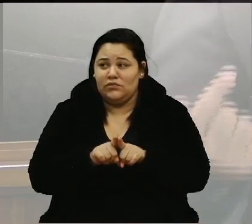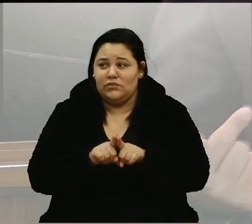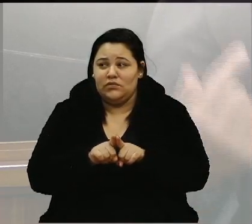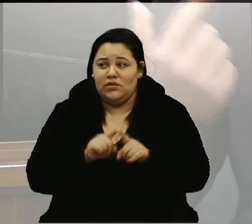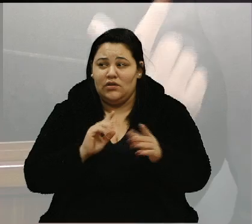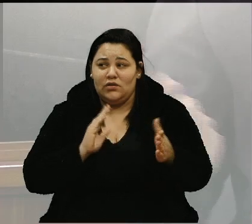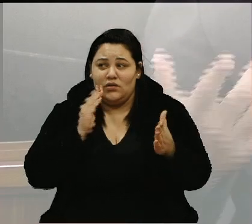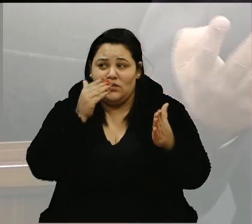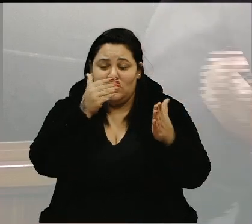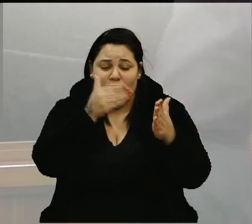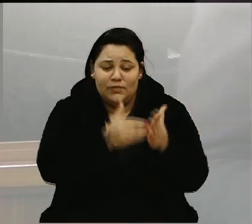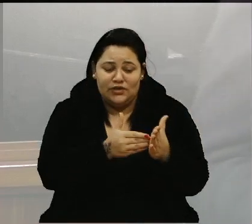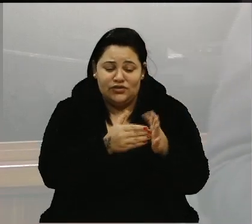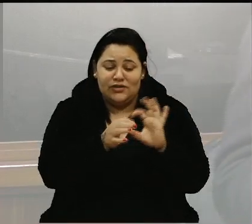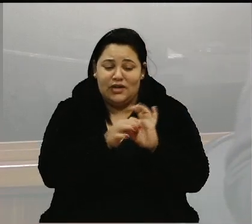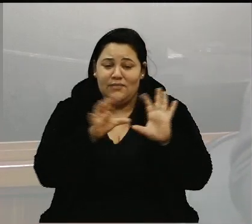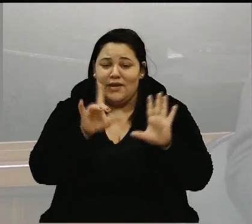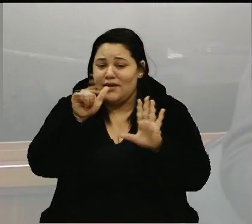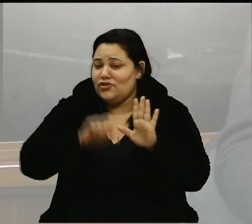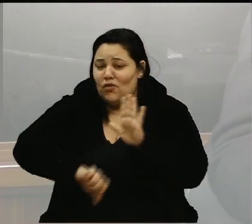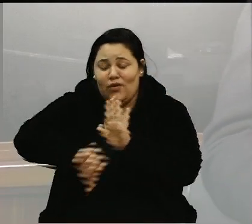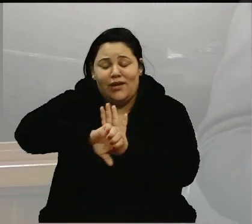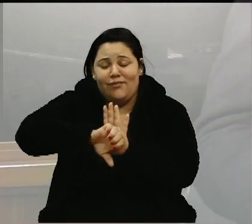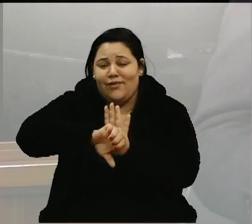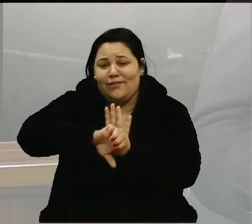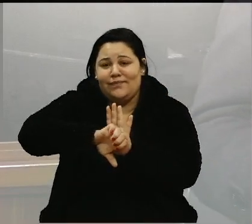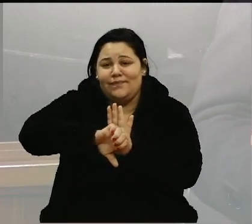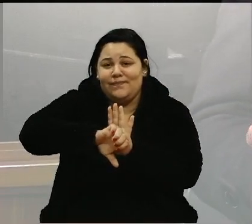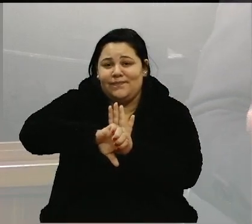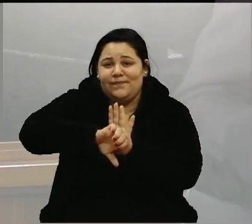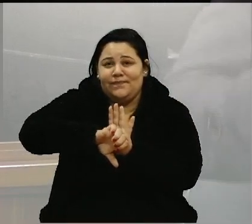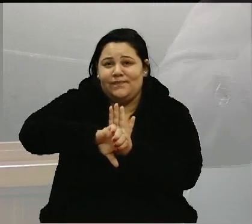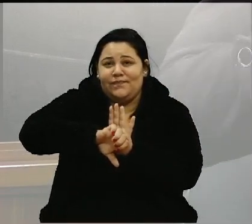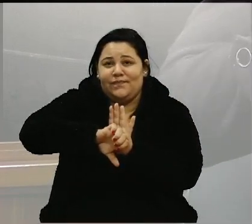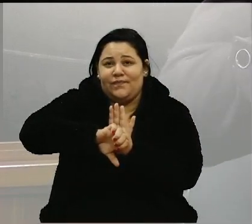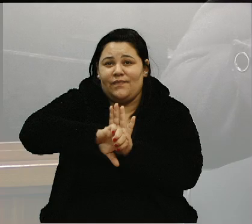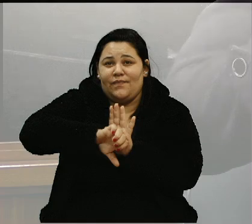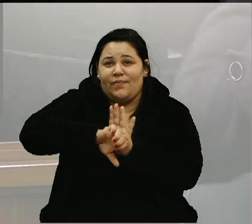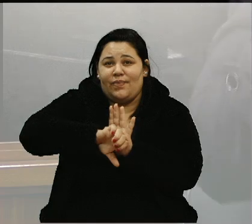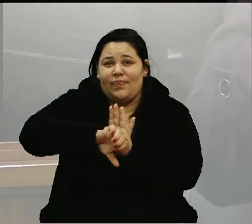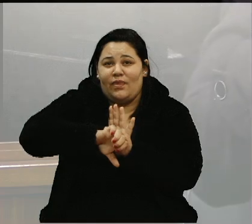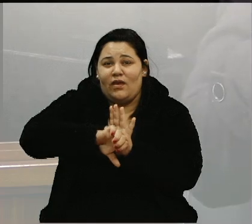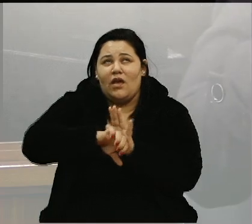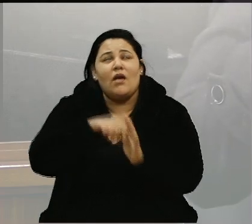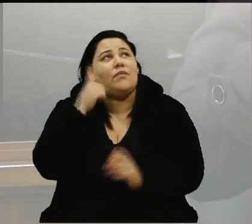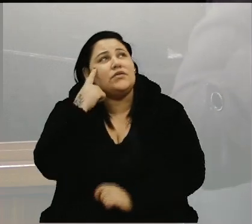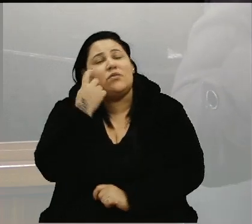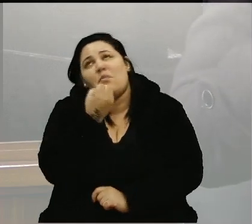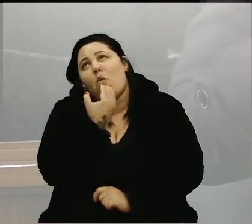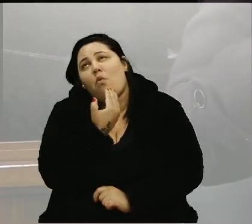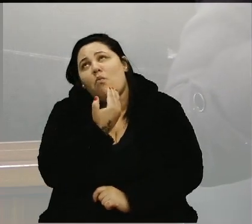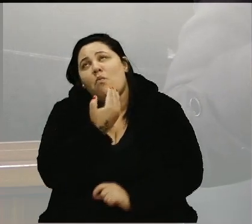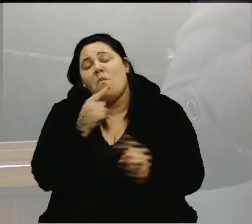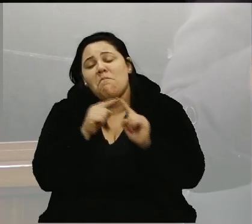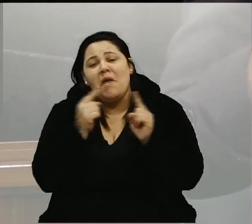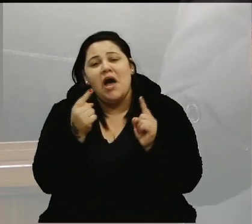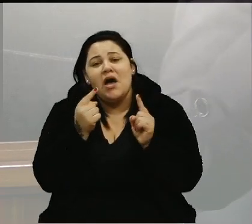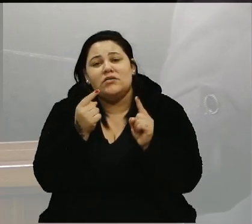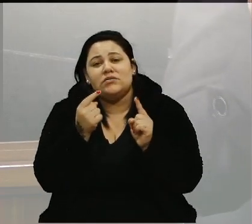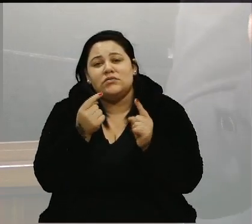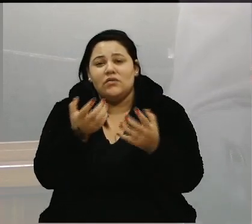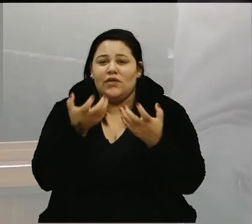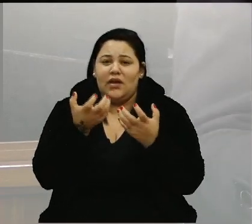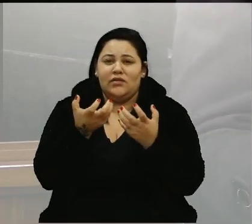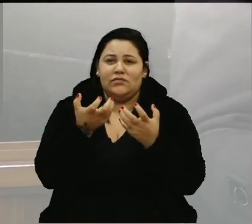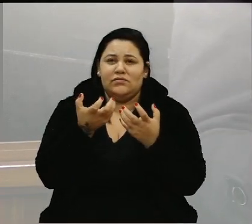da liberdade de expressão é o crime, né? E mesmo assim, bom, mas se eu quero atacar, se eu quero